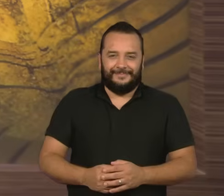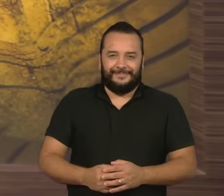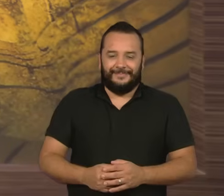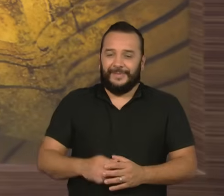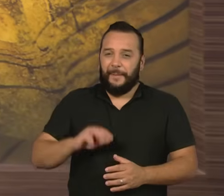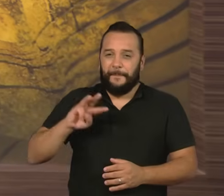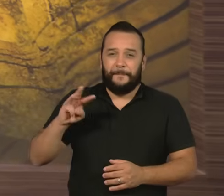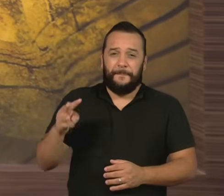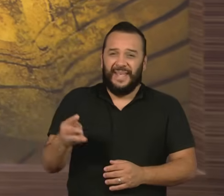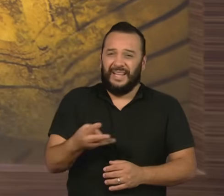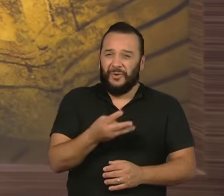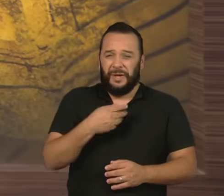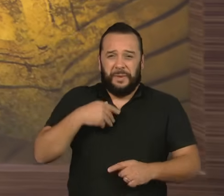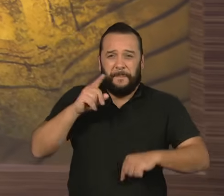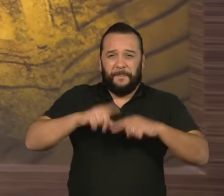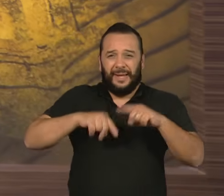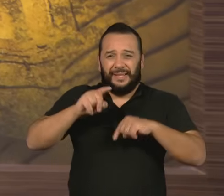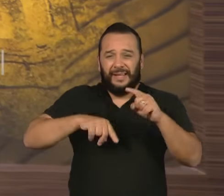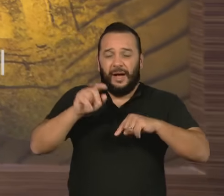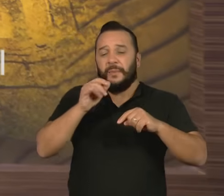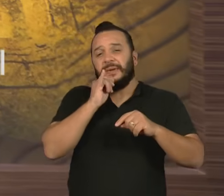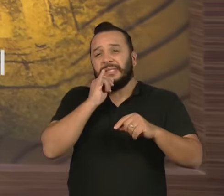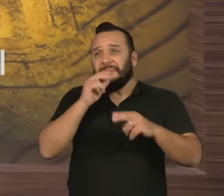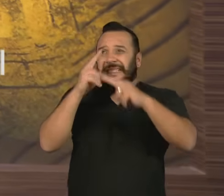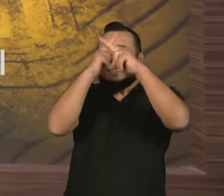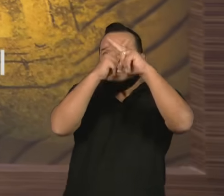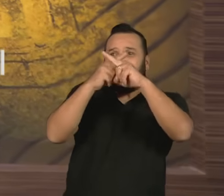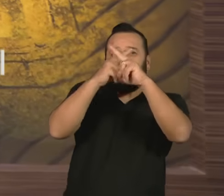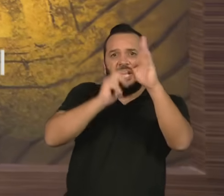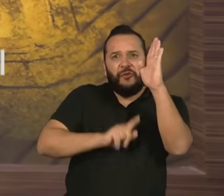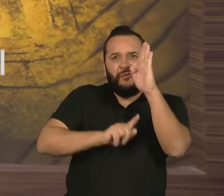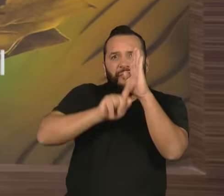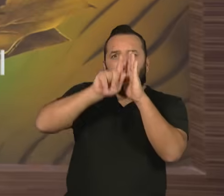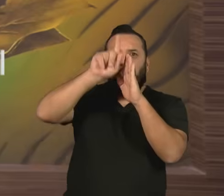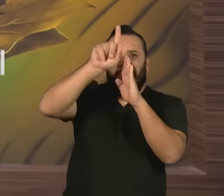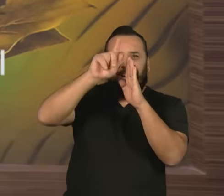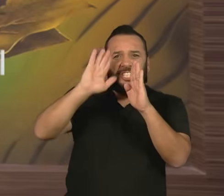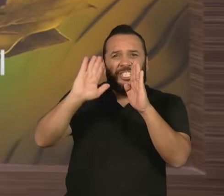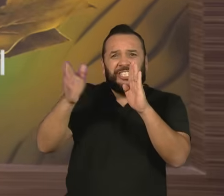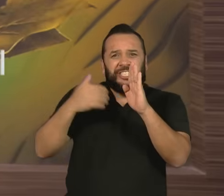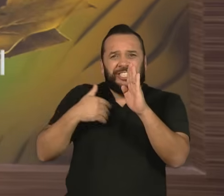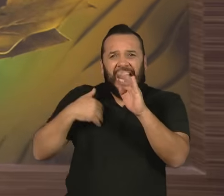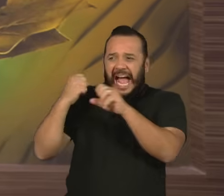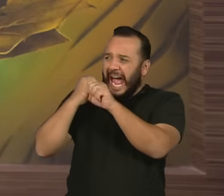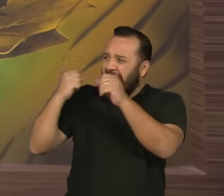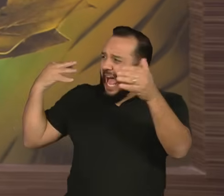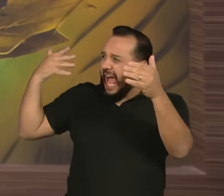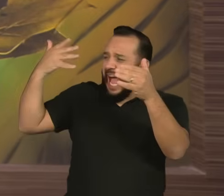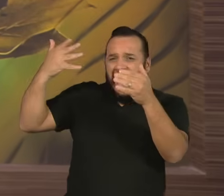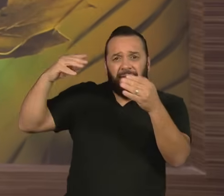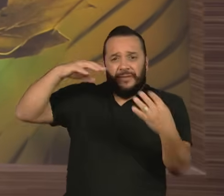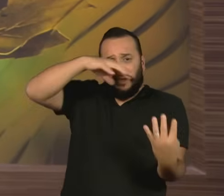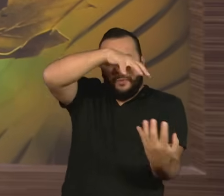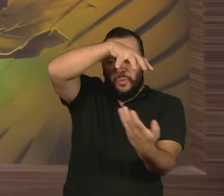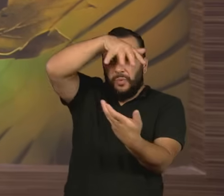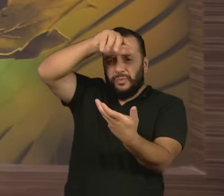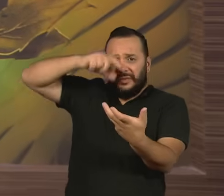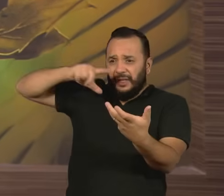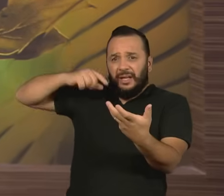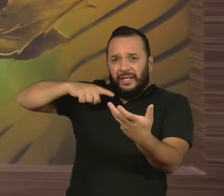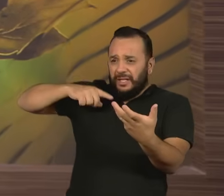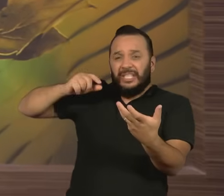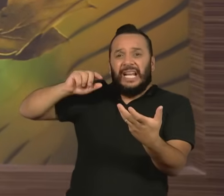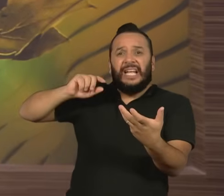Milhões de objetos, como fragmentos de satélites e foguetes lançados há décadas no espaço, permanecem em órbita